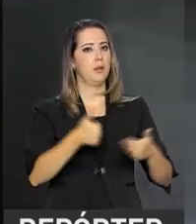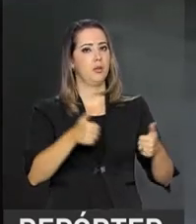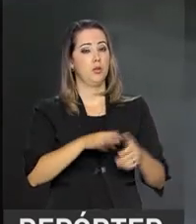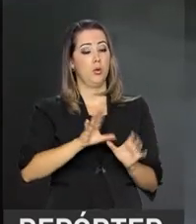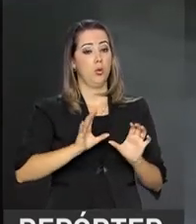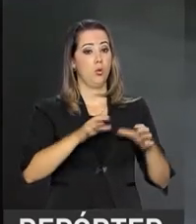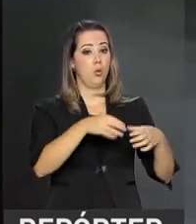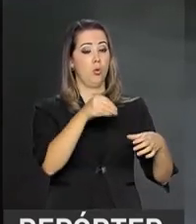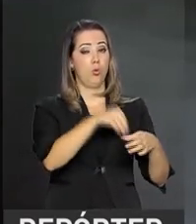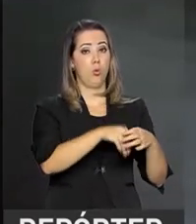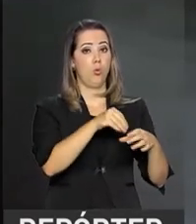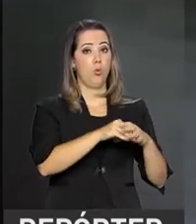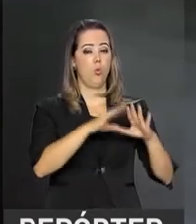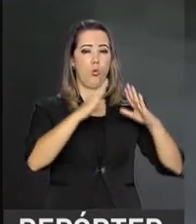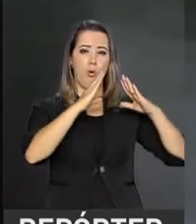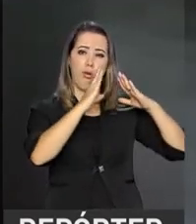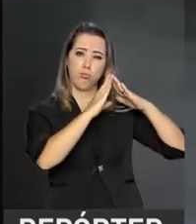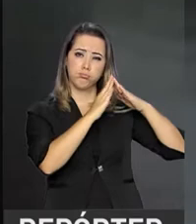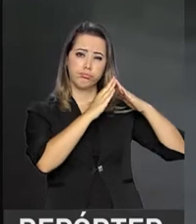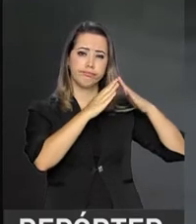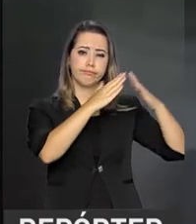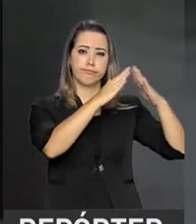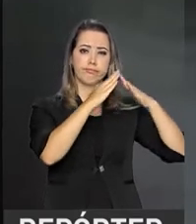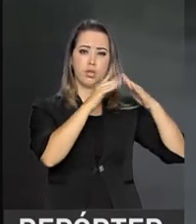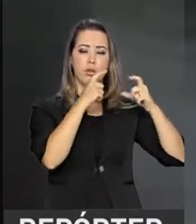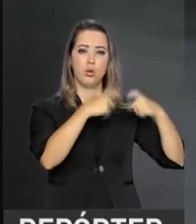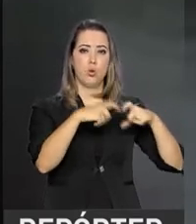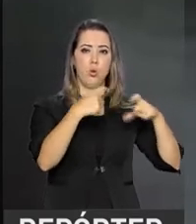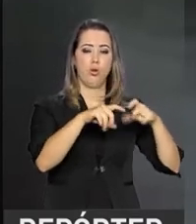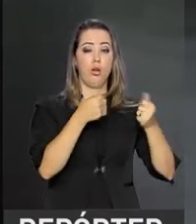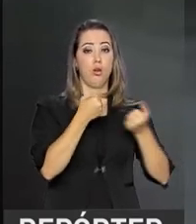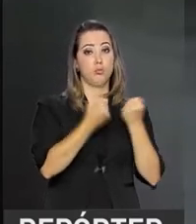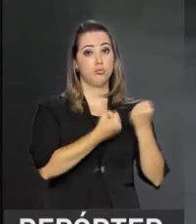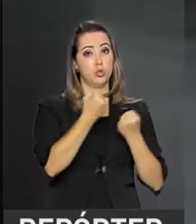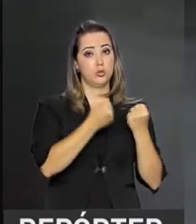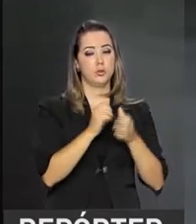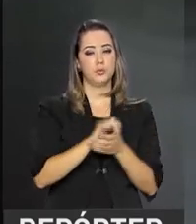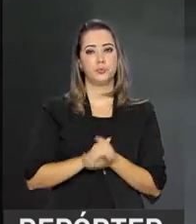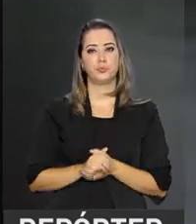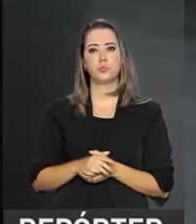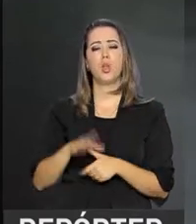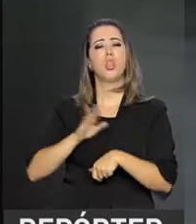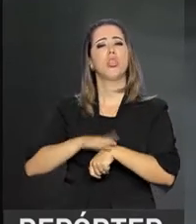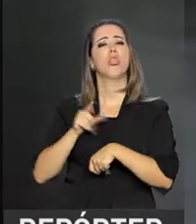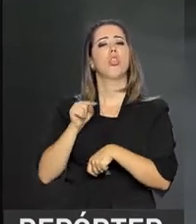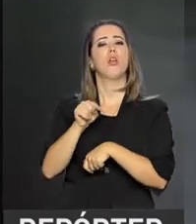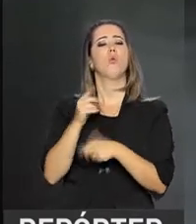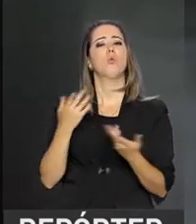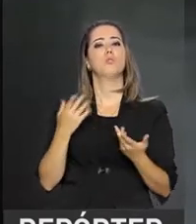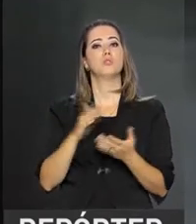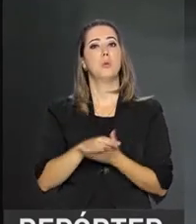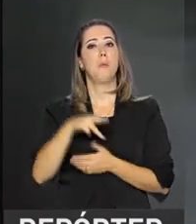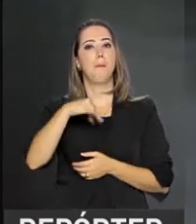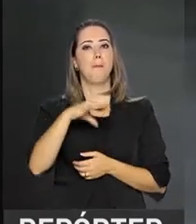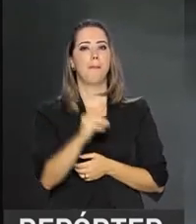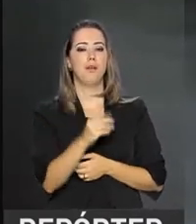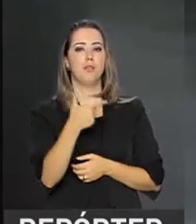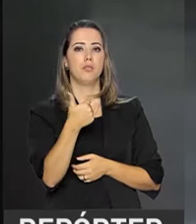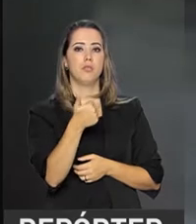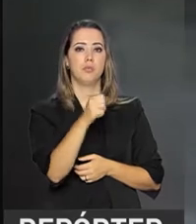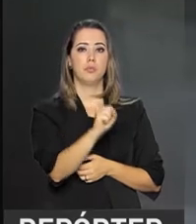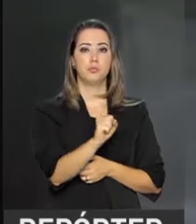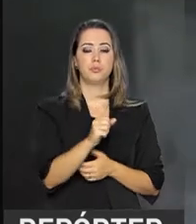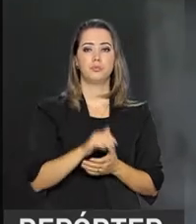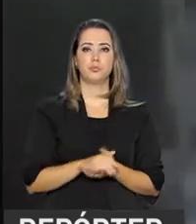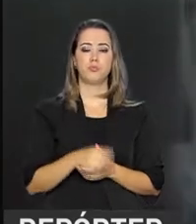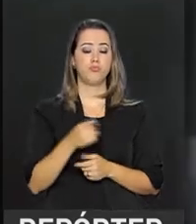militares nossos agentes nos postos de controle de trânsito a operação segue até quando a operação segue até maio 2018 é no ano